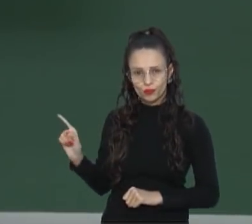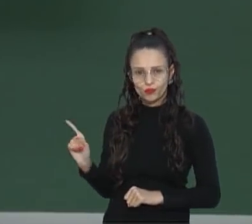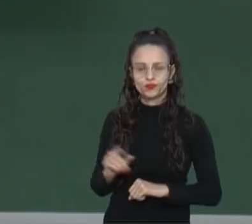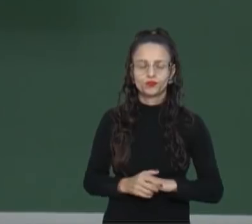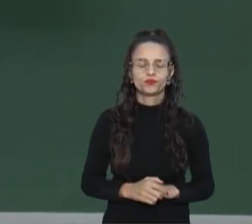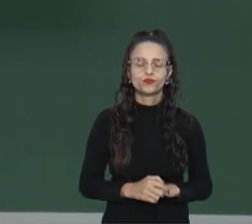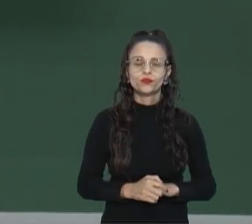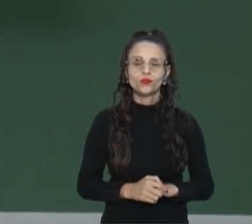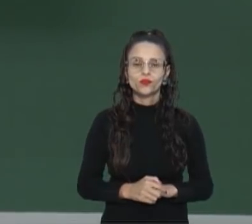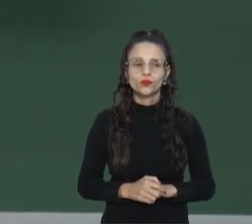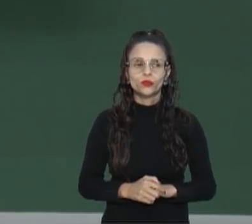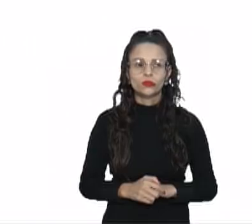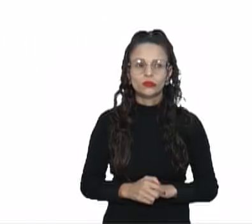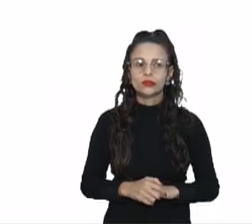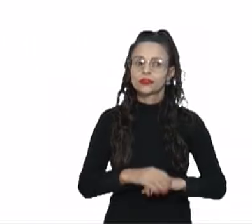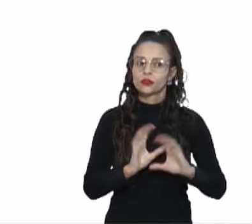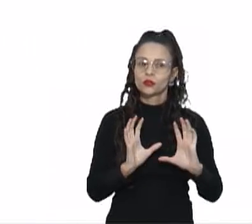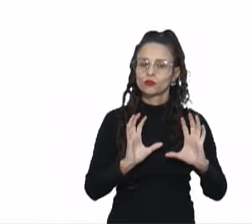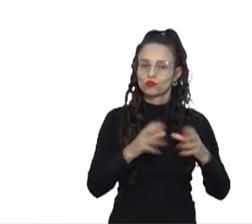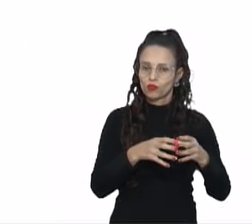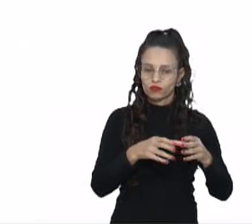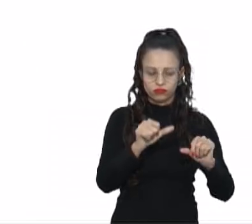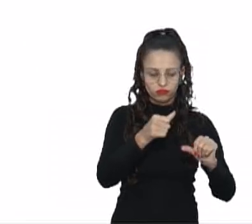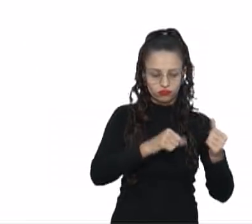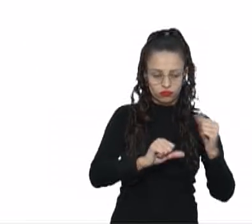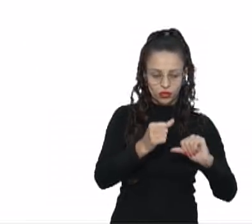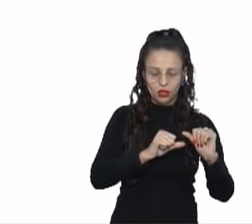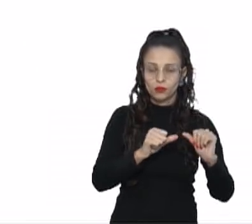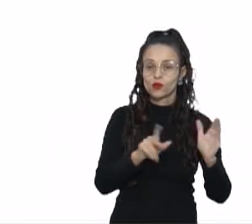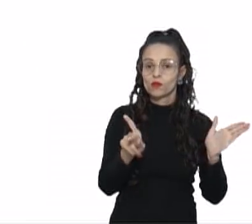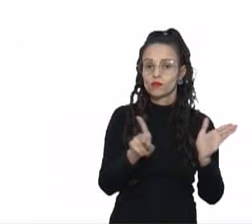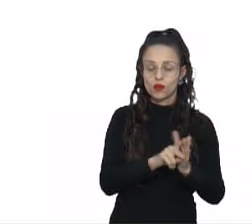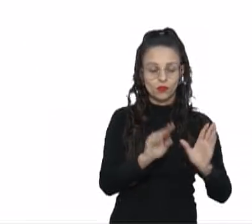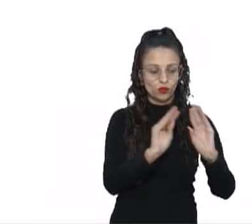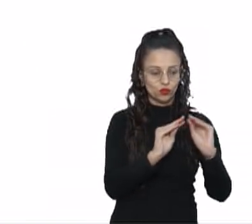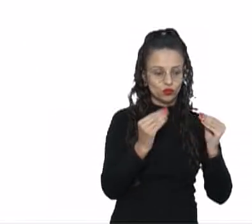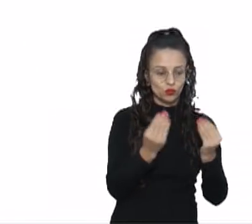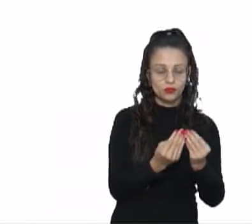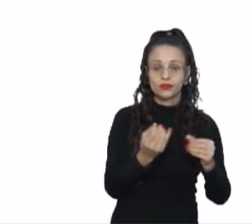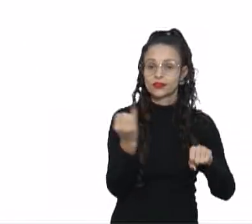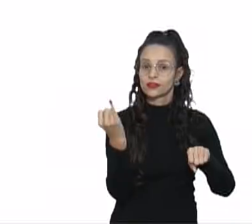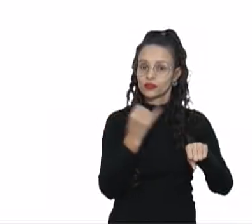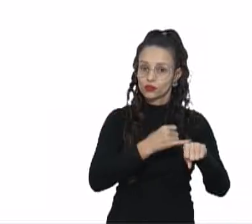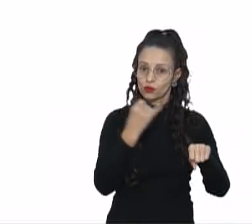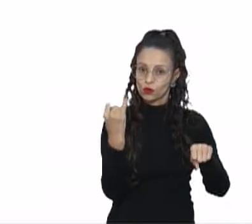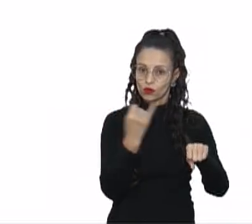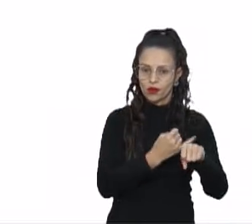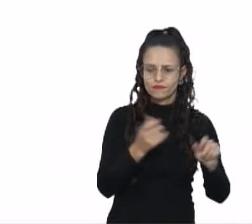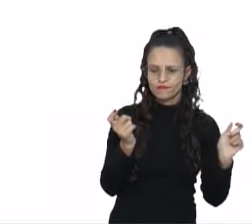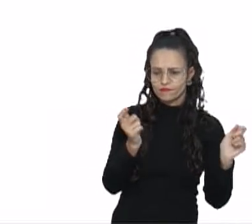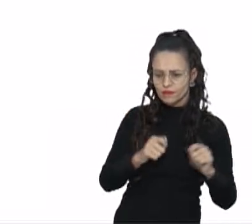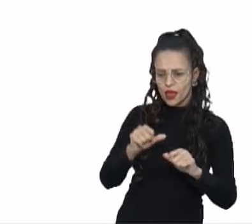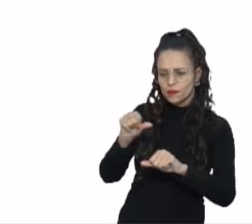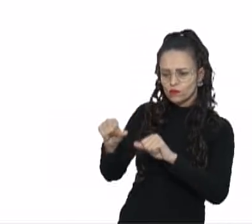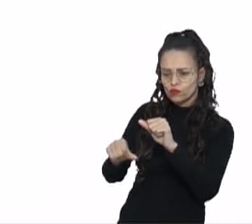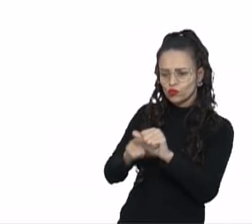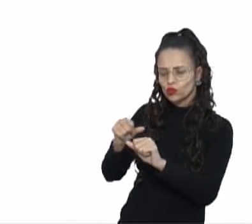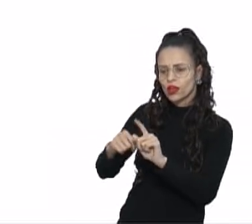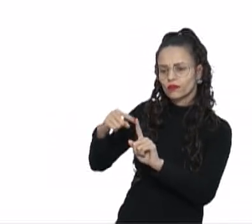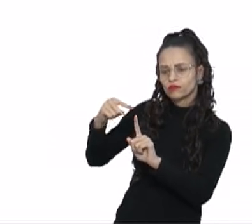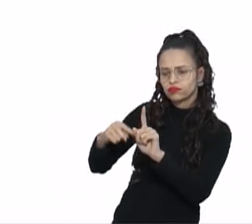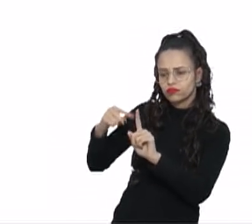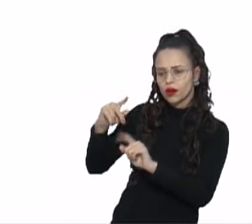Arrhenius. Grupos químicos com substâncias iônicas com capacidade de alterar o pH da água e podem